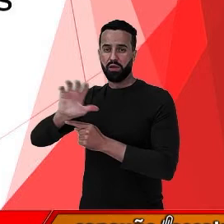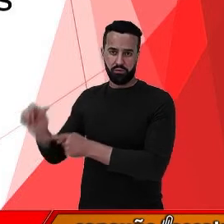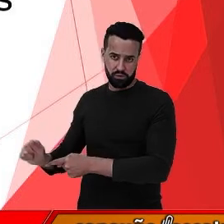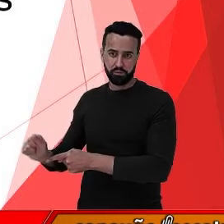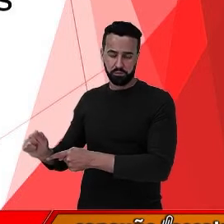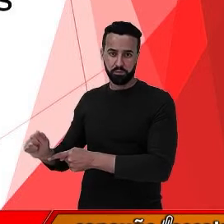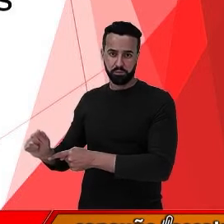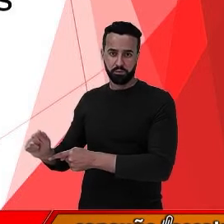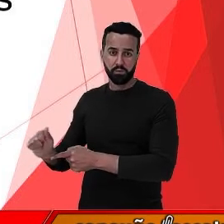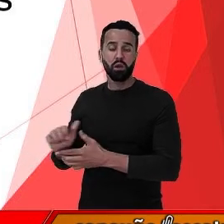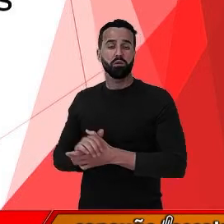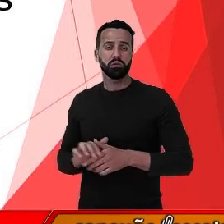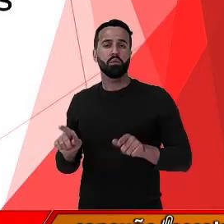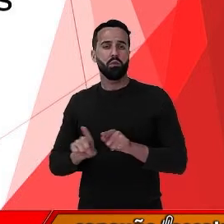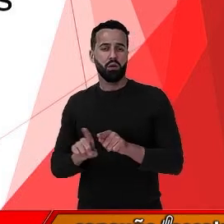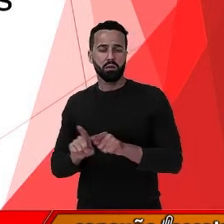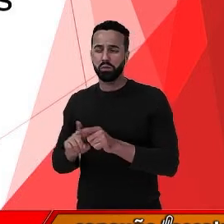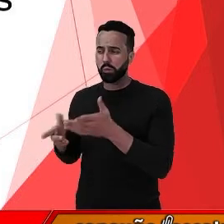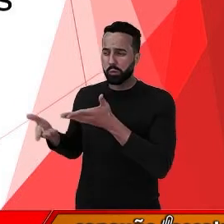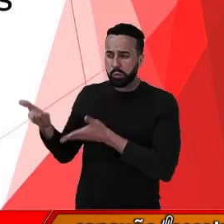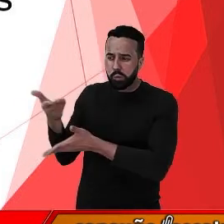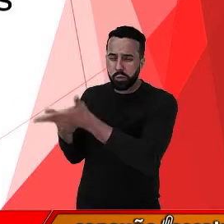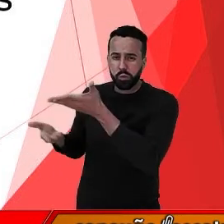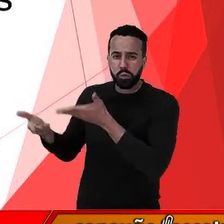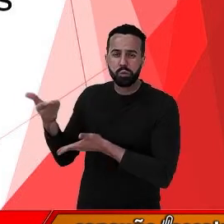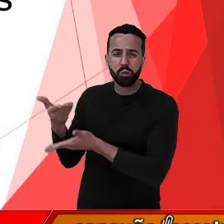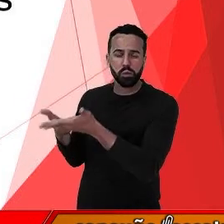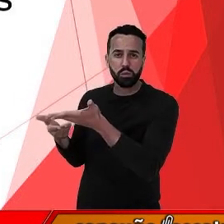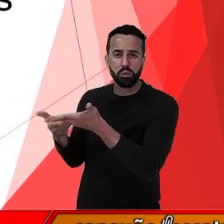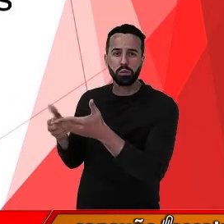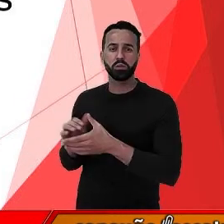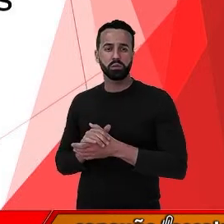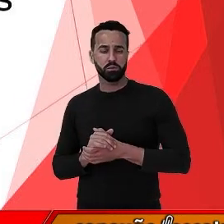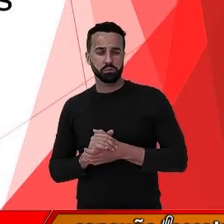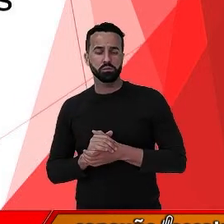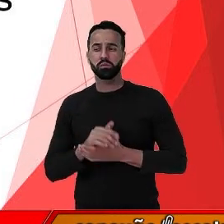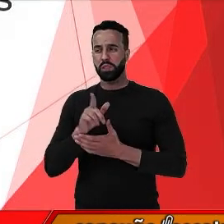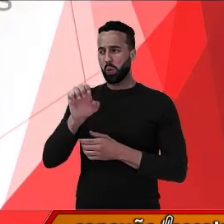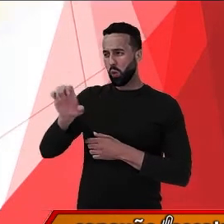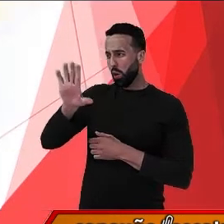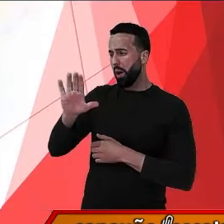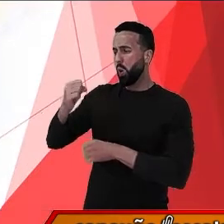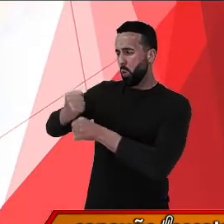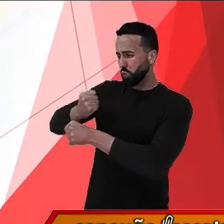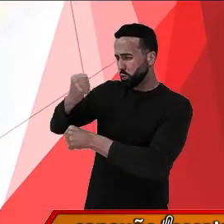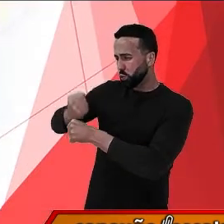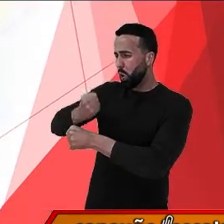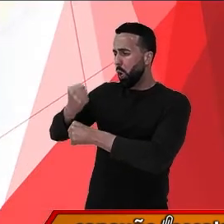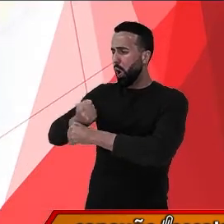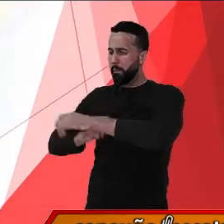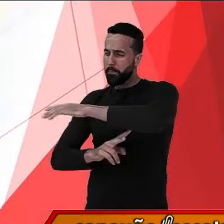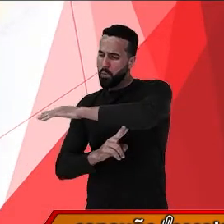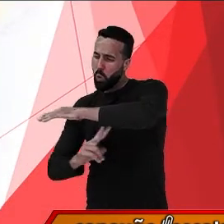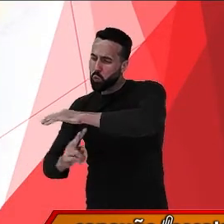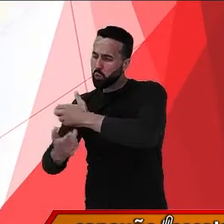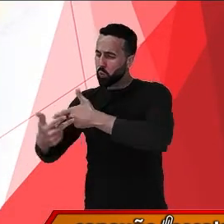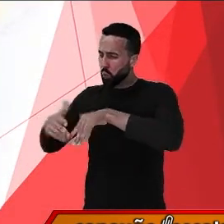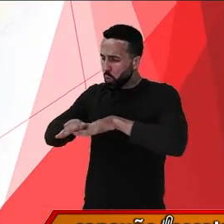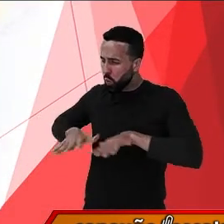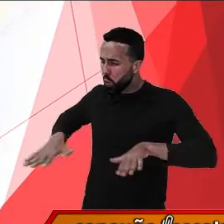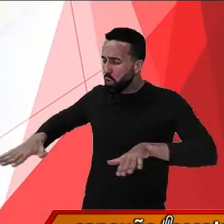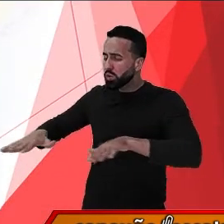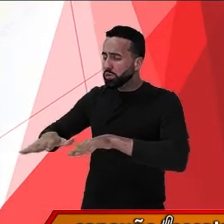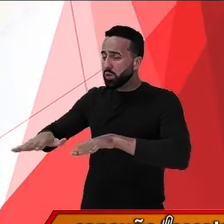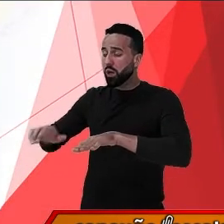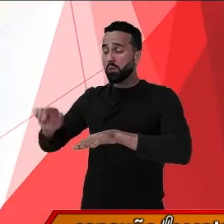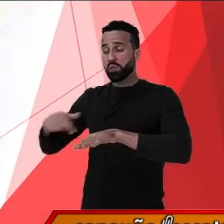e benfeitorias. Mais ou menos assim, poxa, eu te construo um porto aí, você vai ter um porto na sua cidade, só que aí você vai ter que me trocar